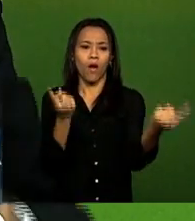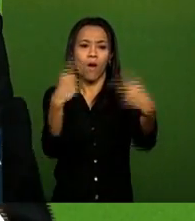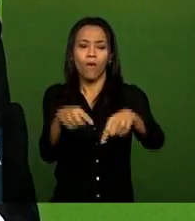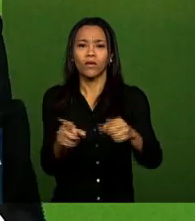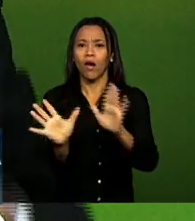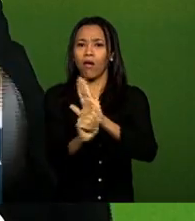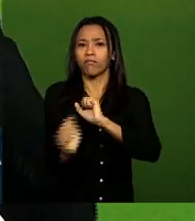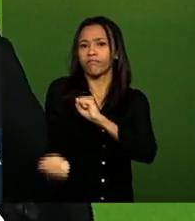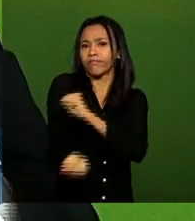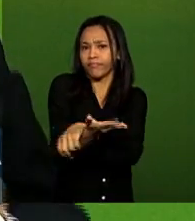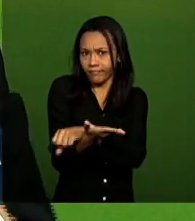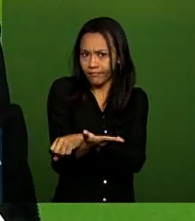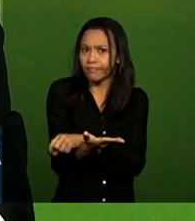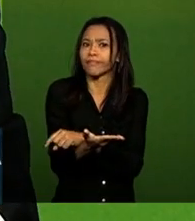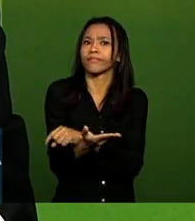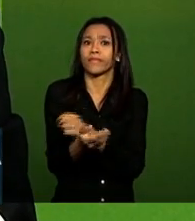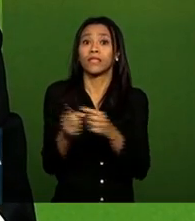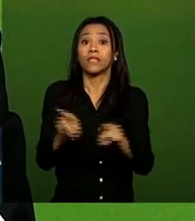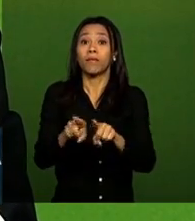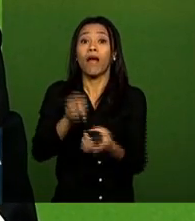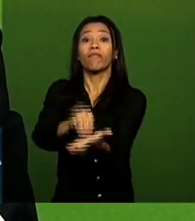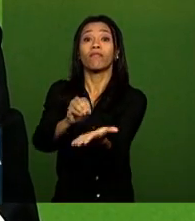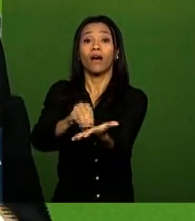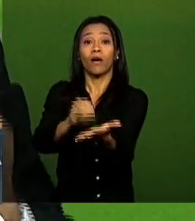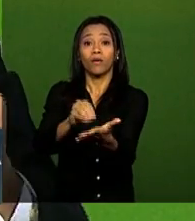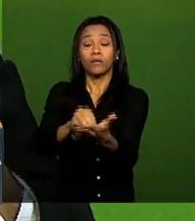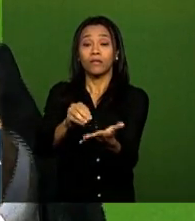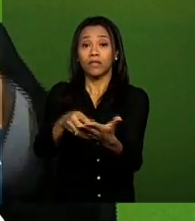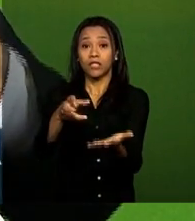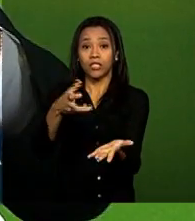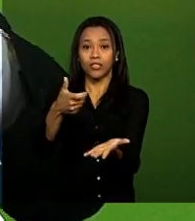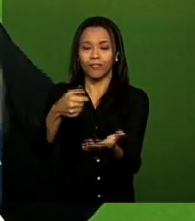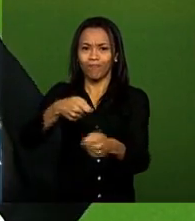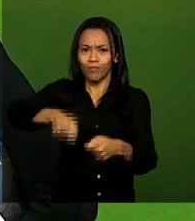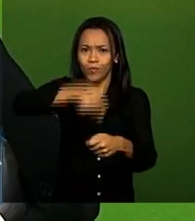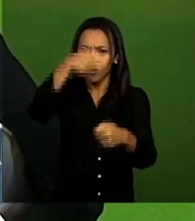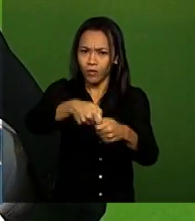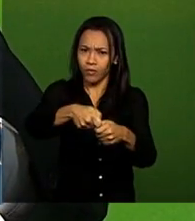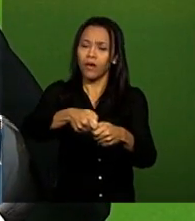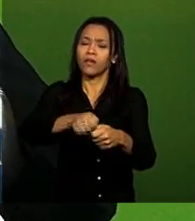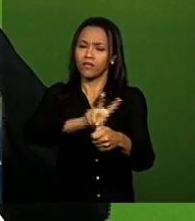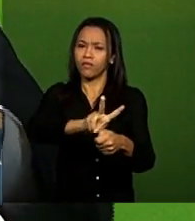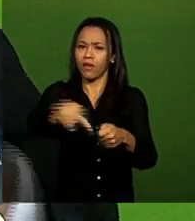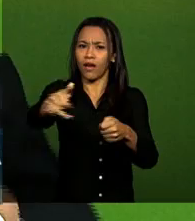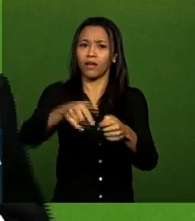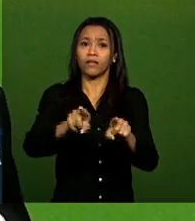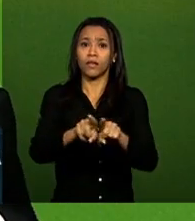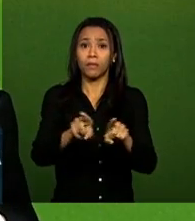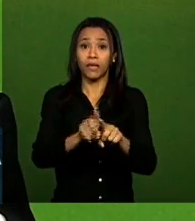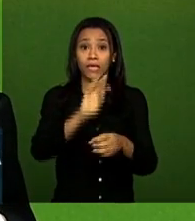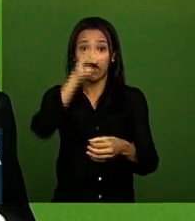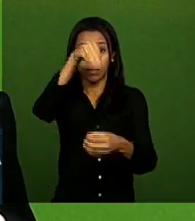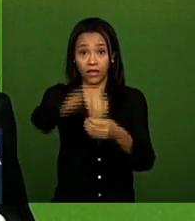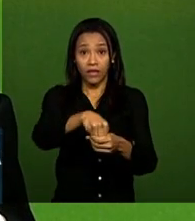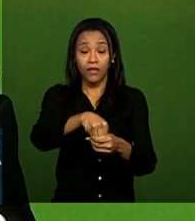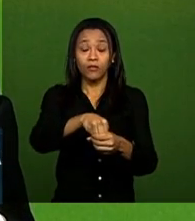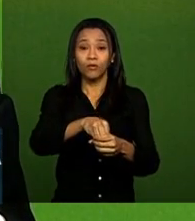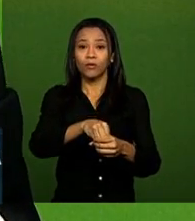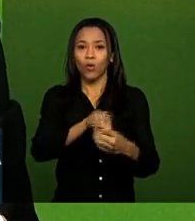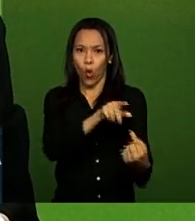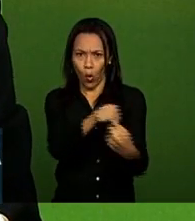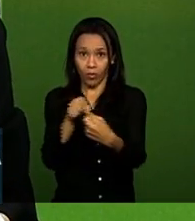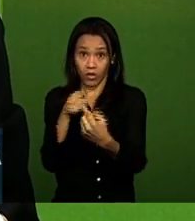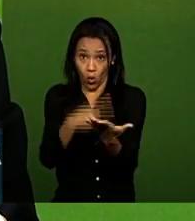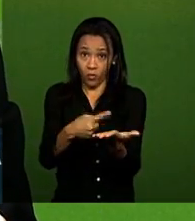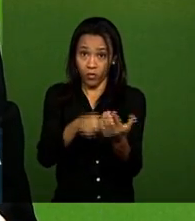corrupção combater a impunidade vamos nos associar no ambiente federativo com políticas